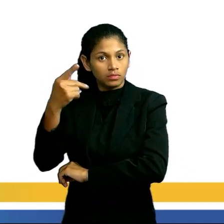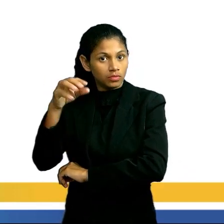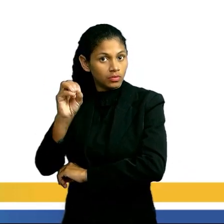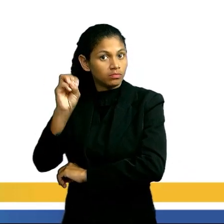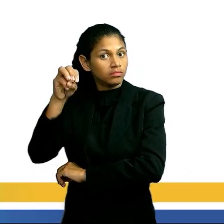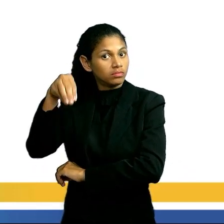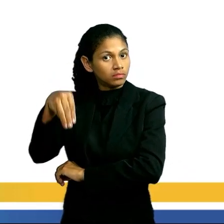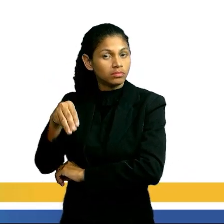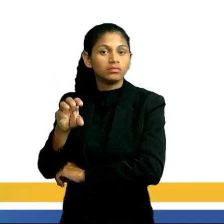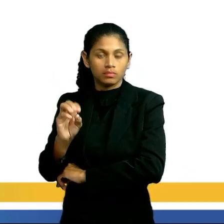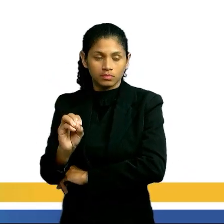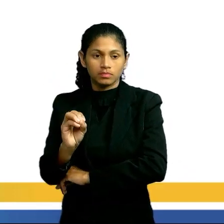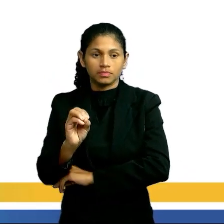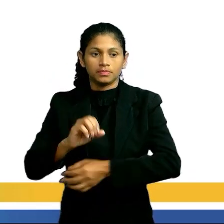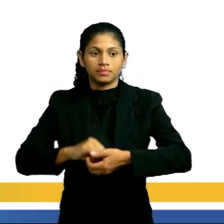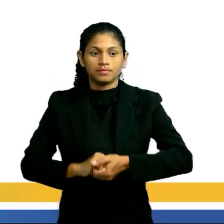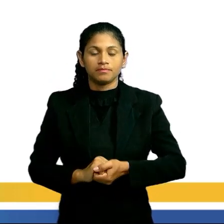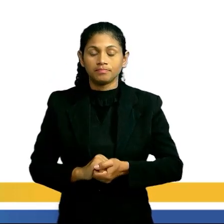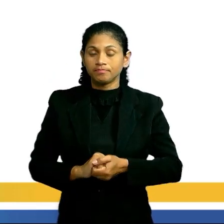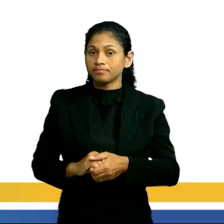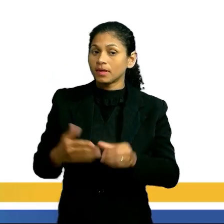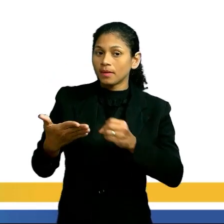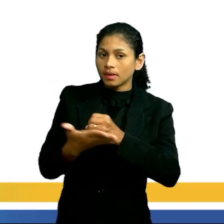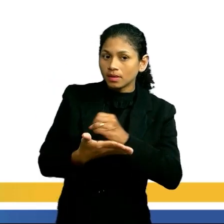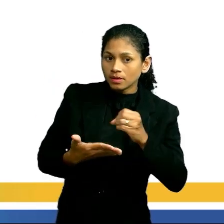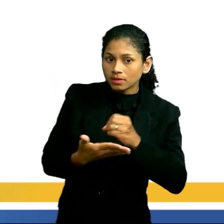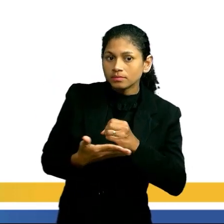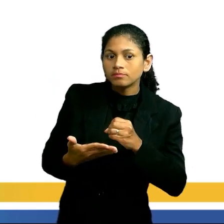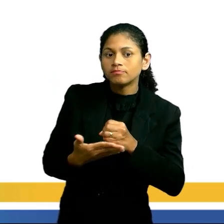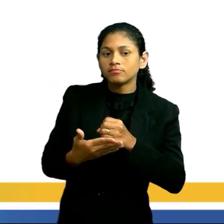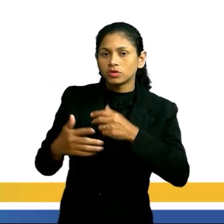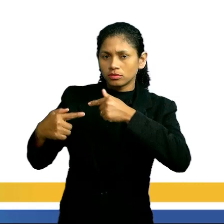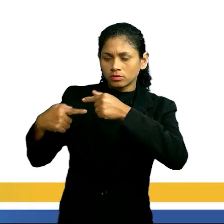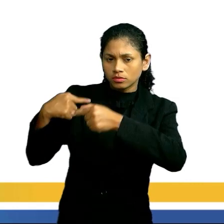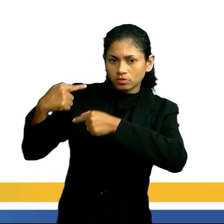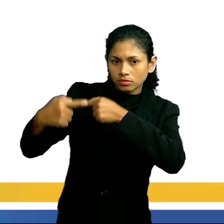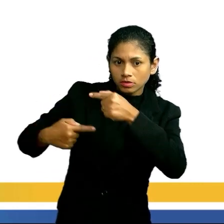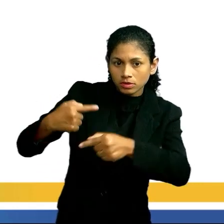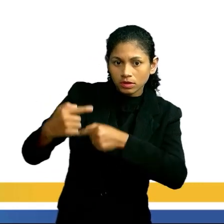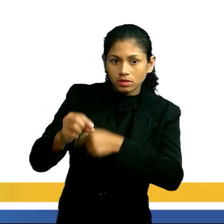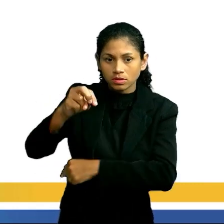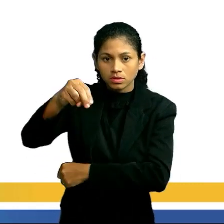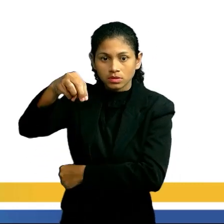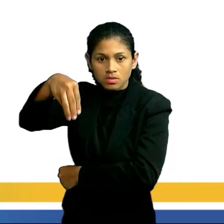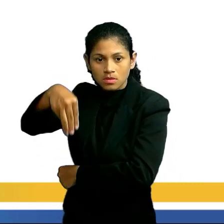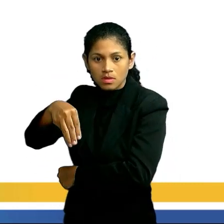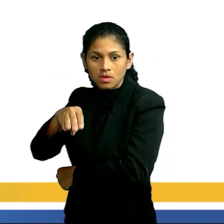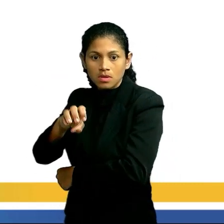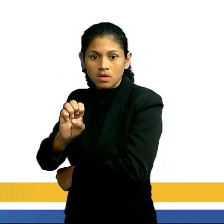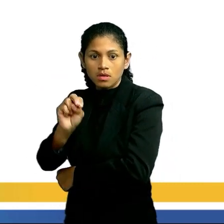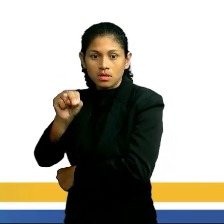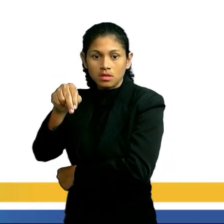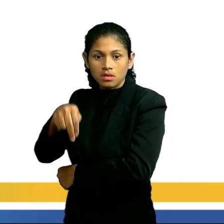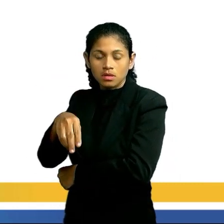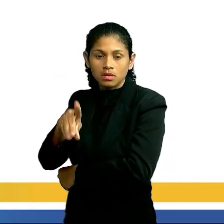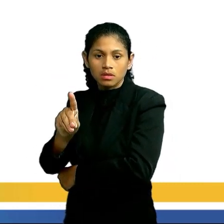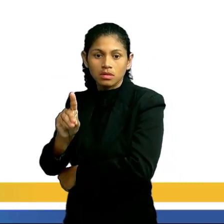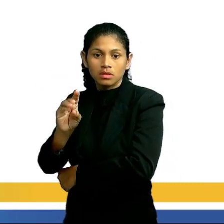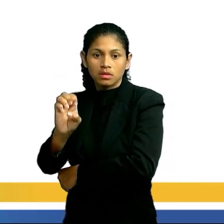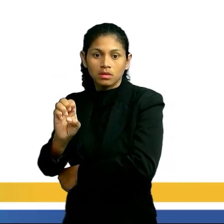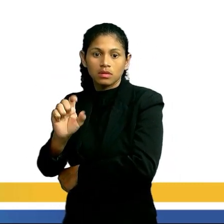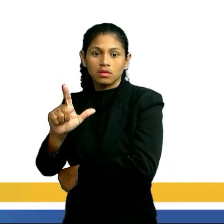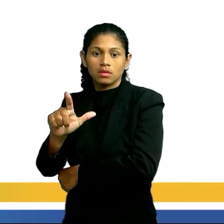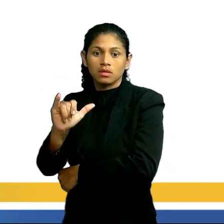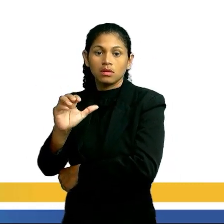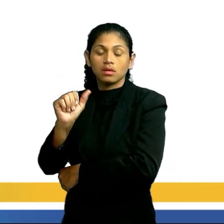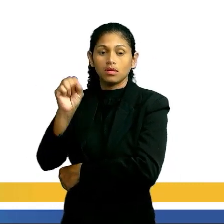Considerando que as heranças seguem os padrões mendelianos de hereditariedade, de um cruzamento entre indivíduos heterozigotos, está